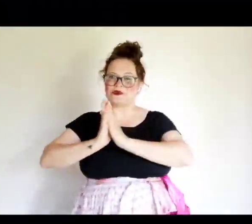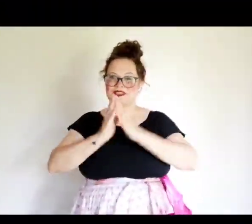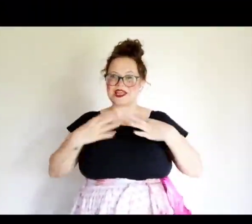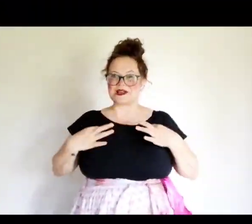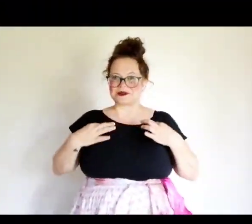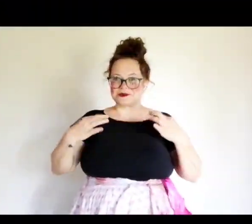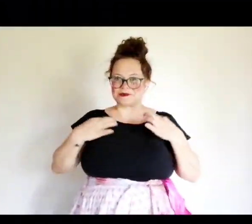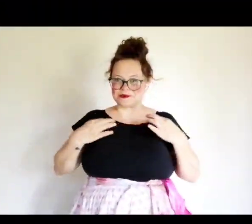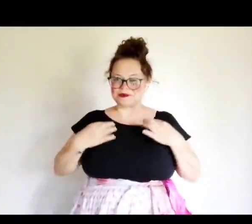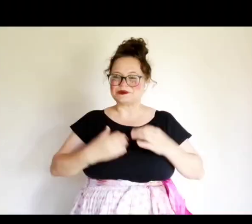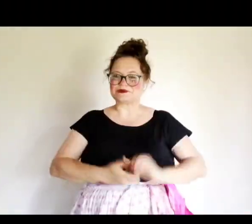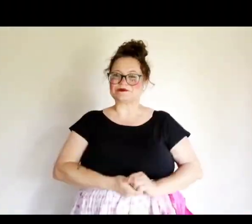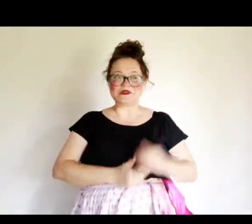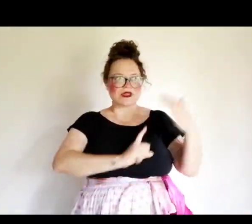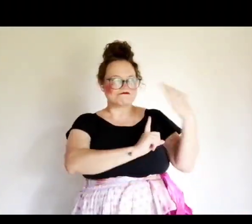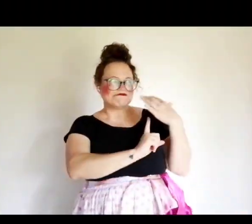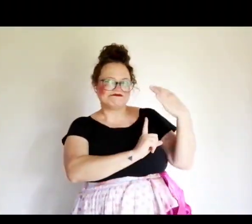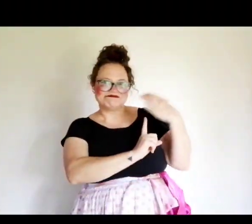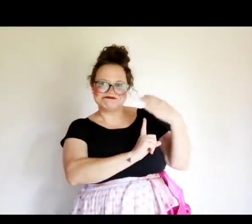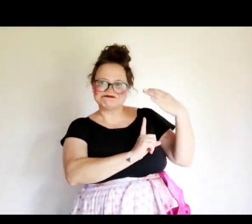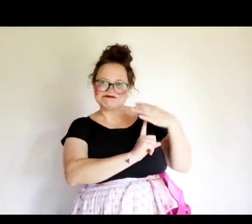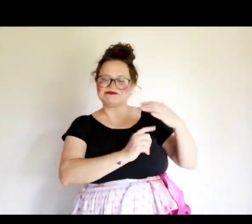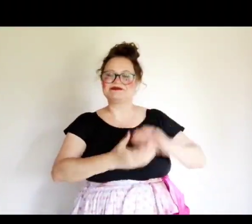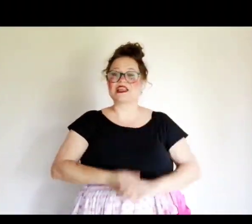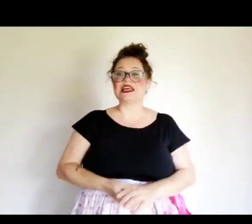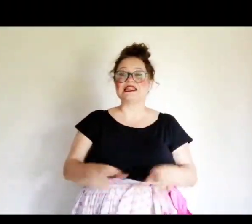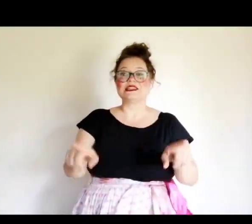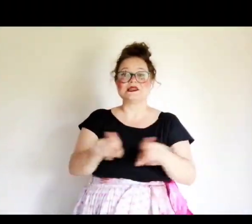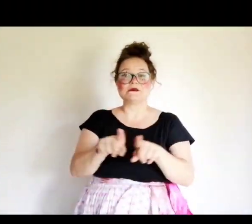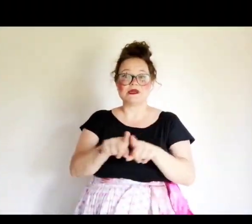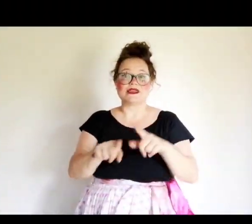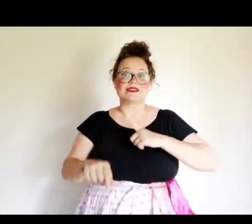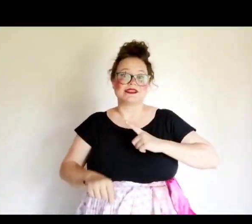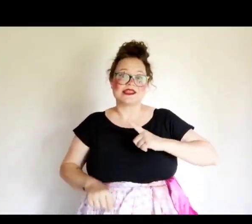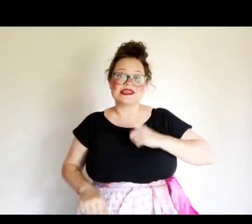O que mais que a gente teve? Eu tive uma experiência